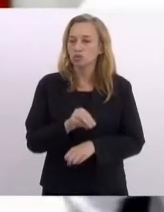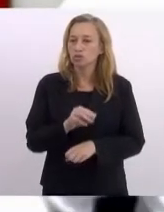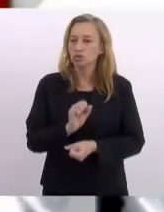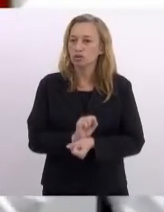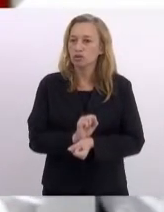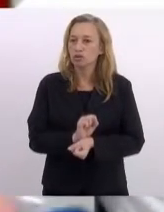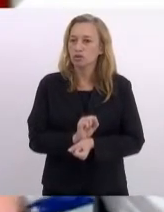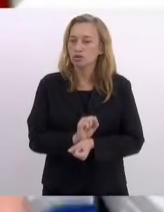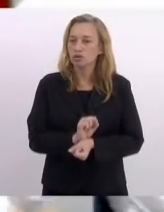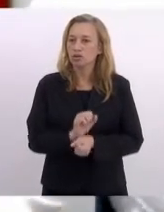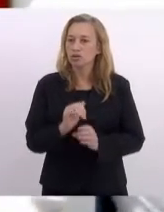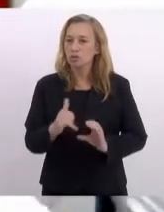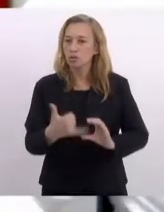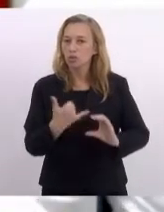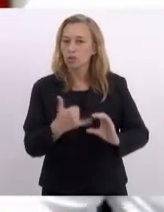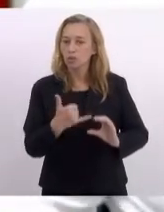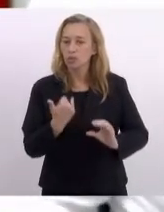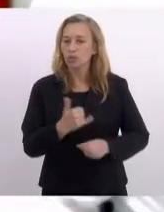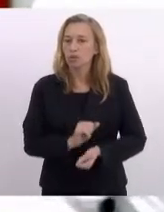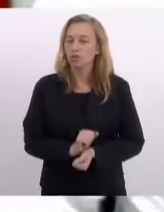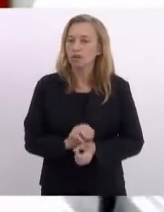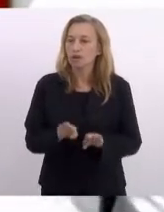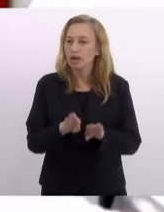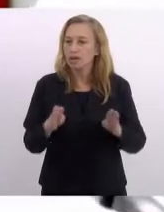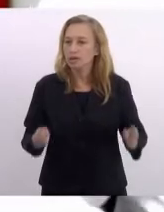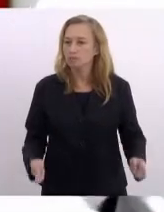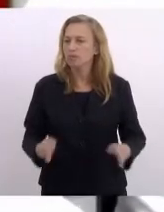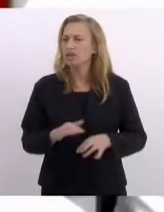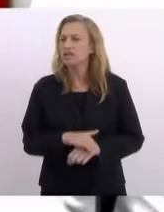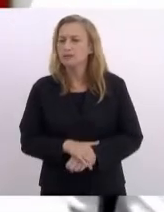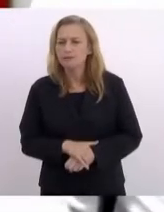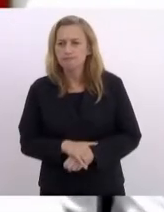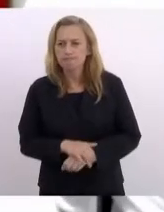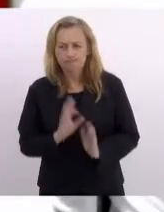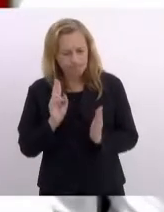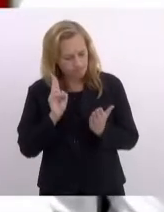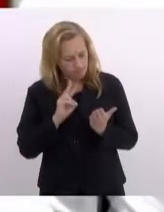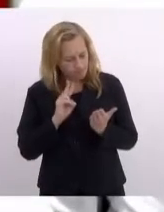mandado aqui pelo WhatsApp, há sobre a mesa...